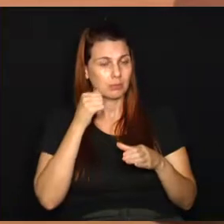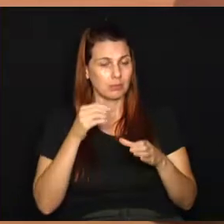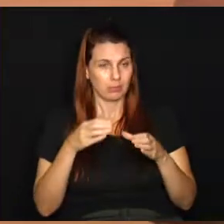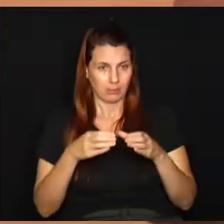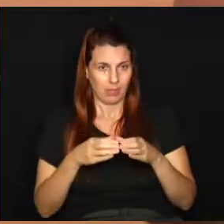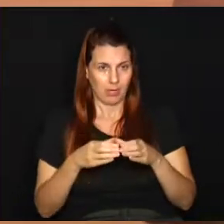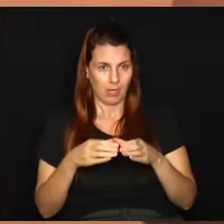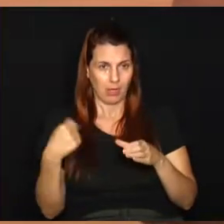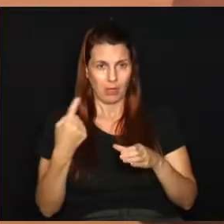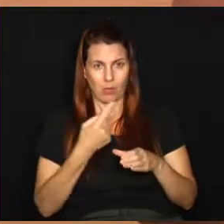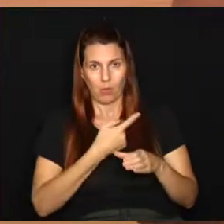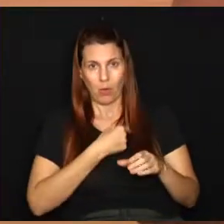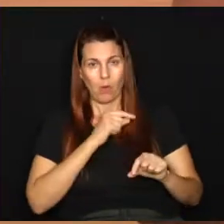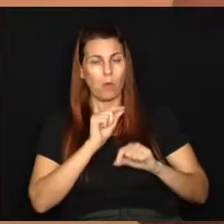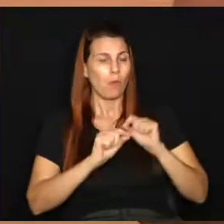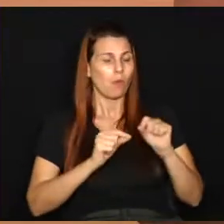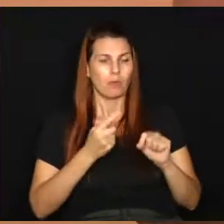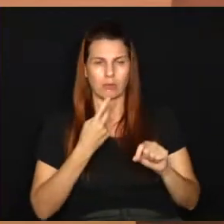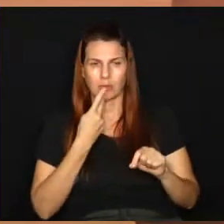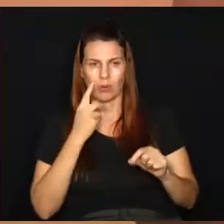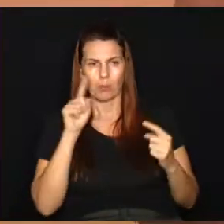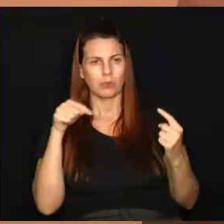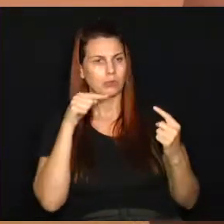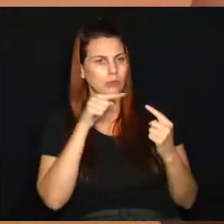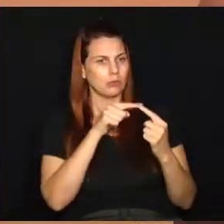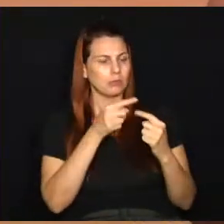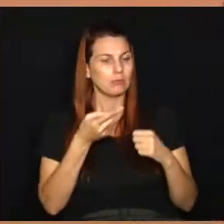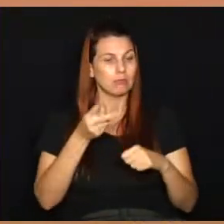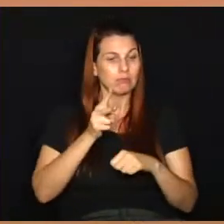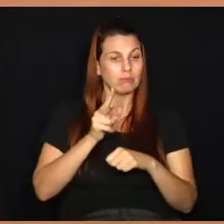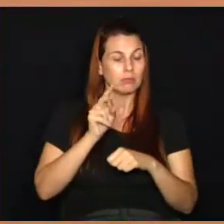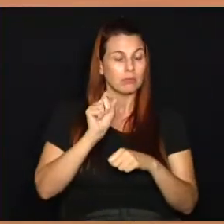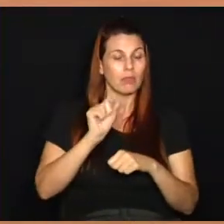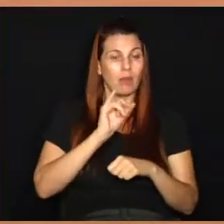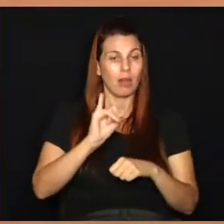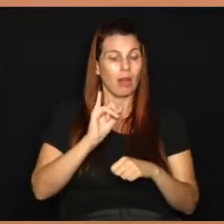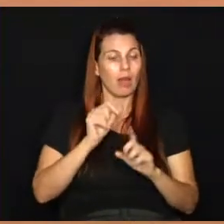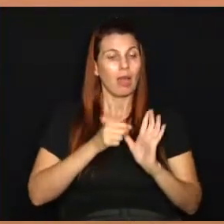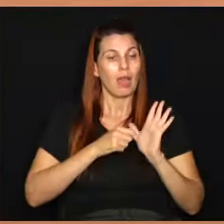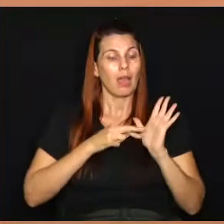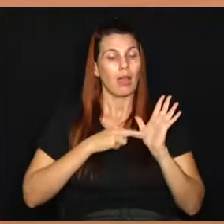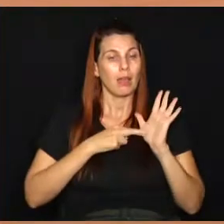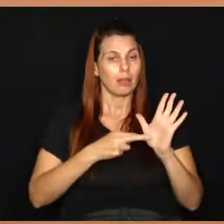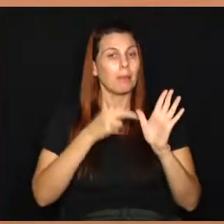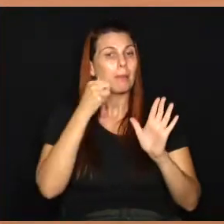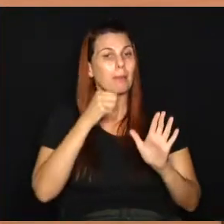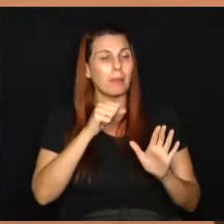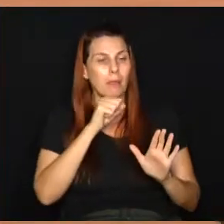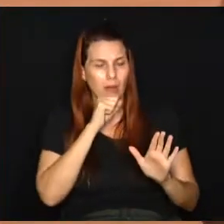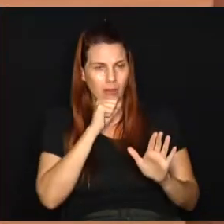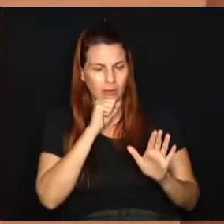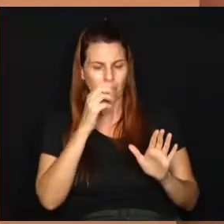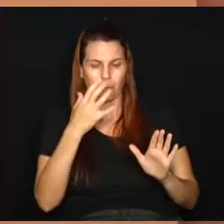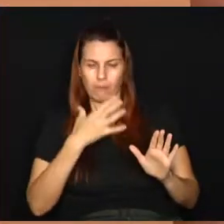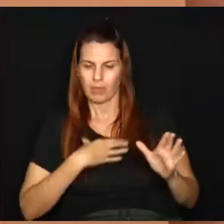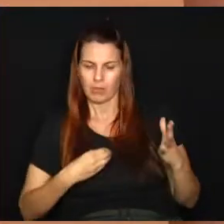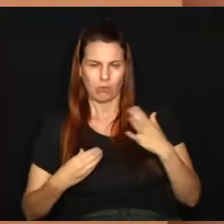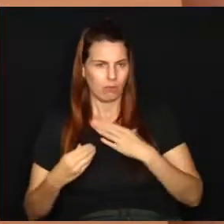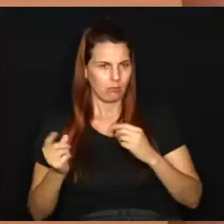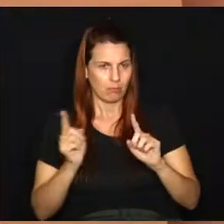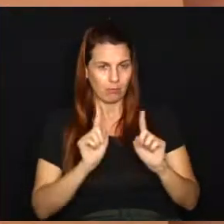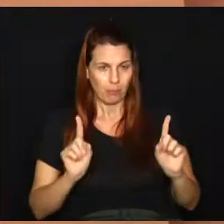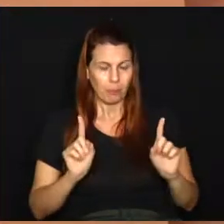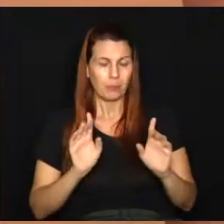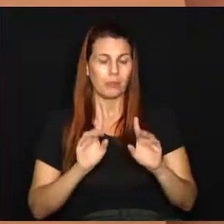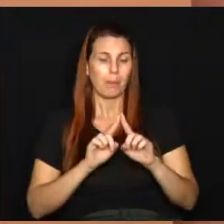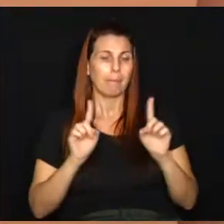objetivo, o nosso lugar de fala é o de mães. Então, a gente não fala no lugar dos nossos filhos e filhas, mas a gente fala